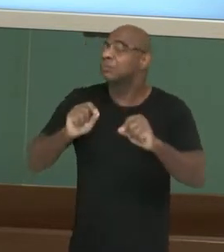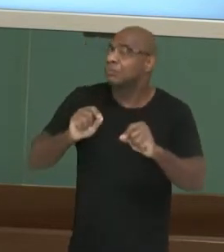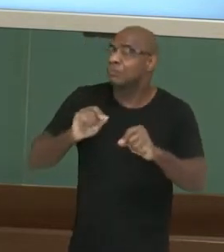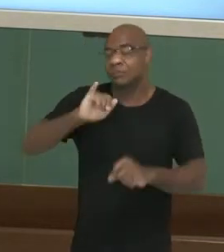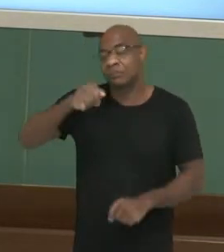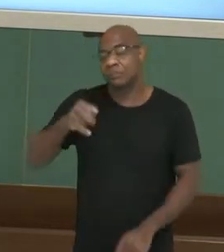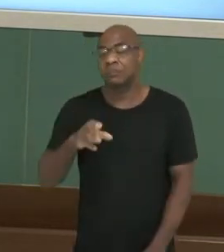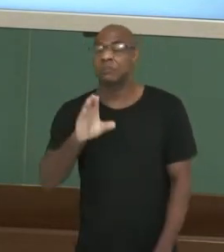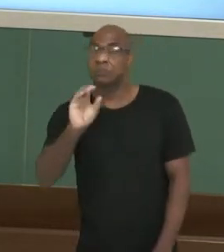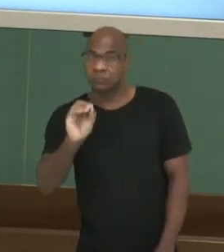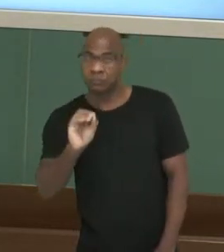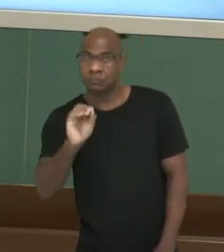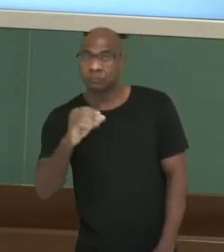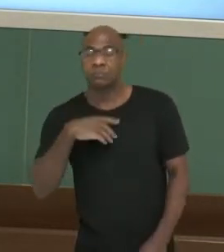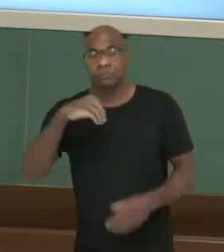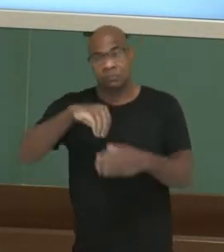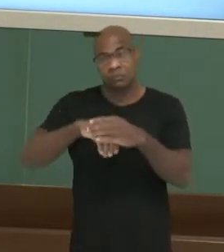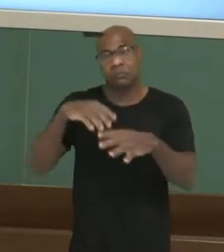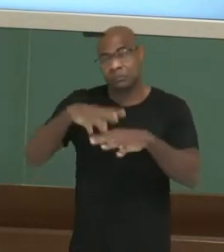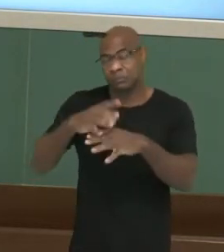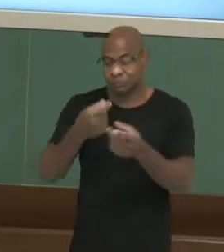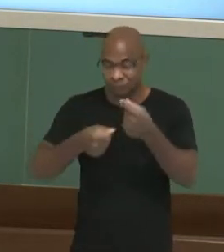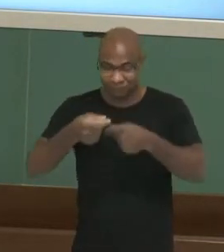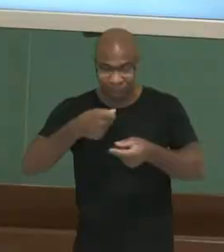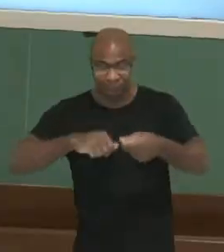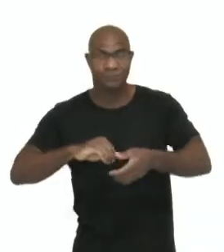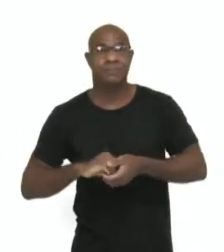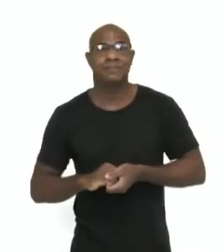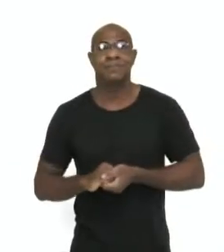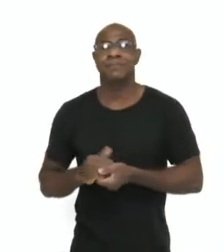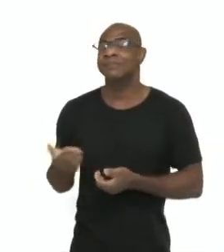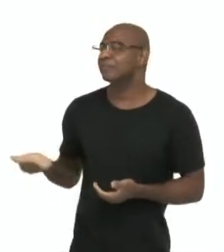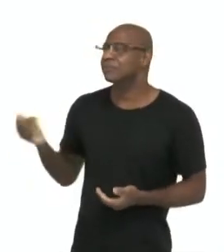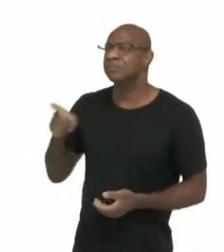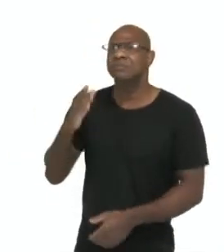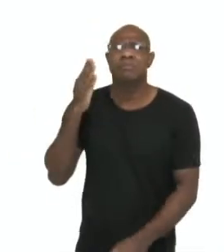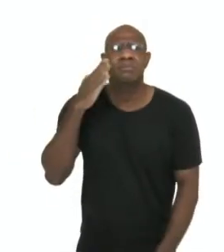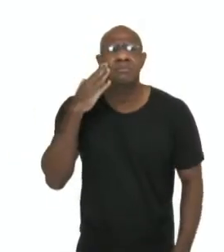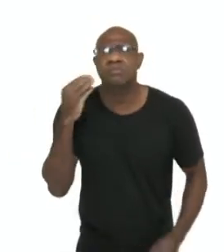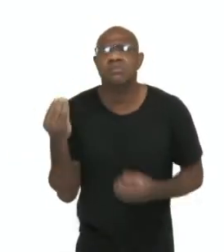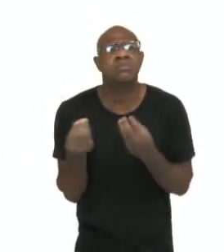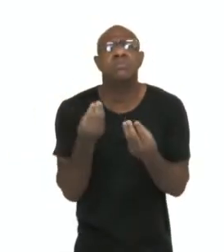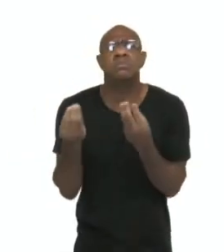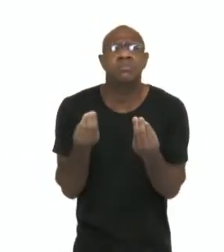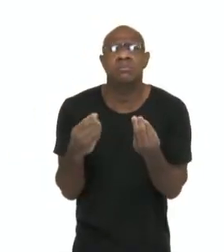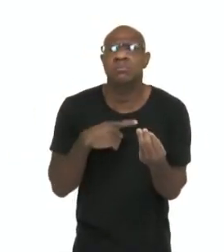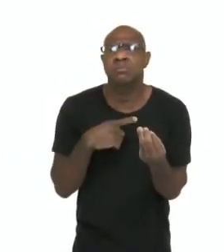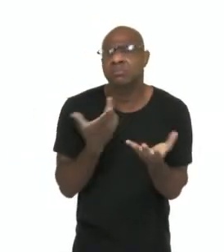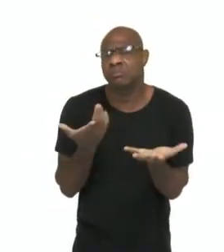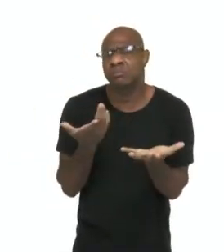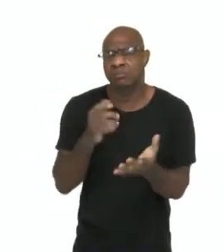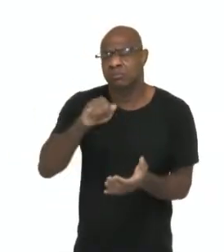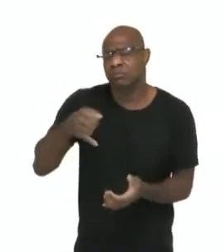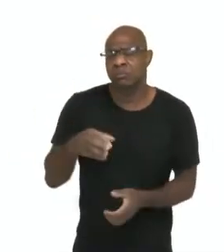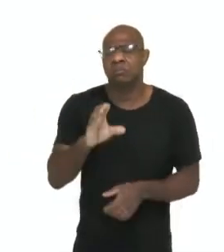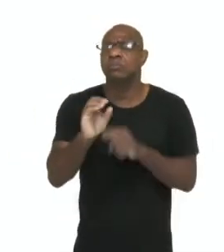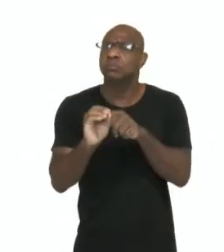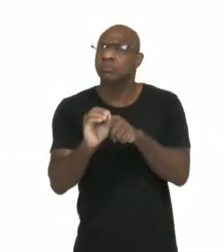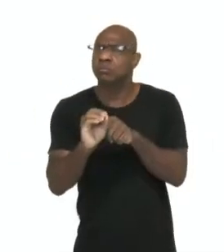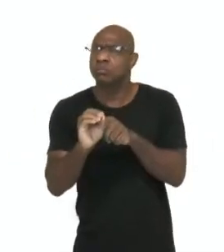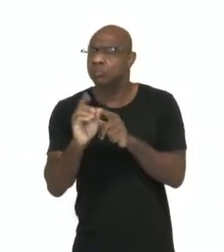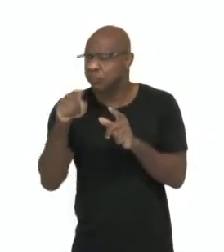na matemática financeira, ok? Você já sabe como o regime de juros compostos funciona,